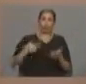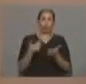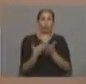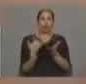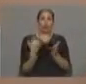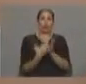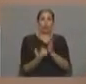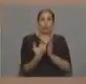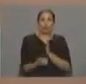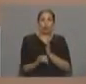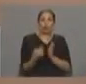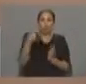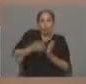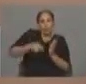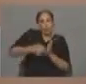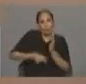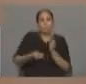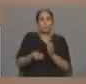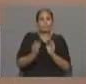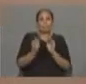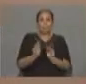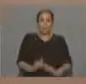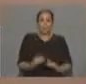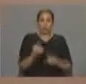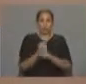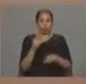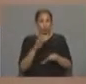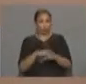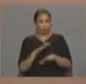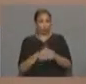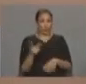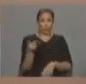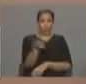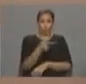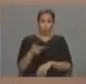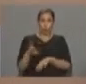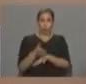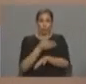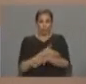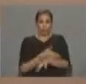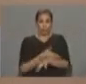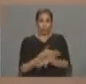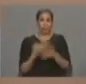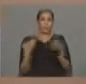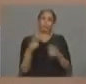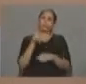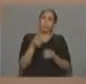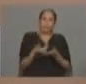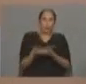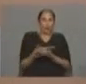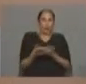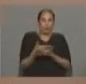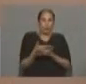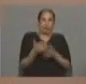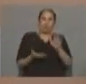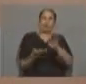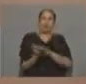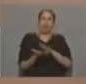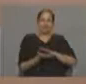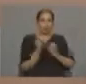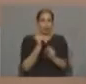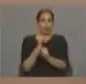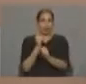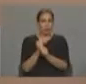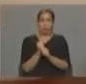conquistam justiça projetos para troca mas também espera um sinal para a economia para poder criar emprego para poder